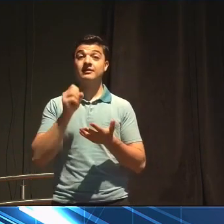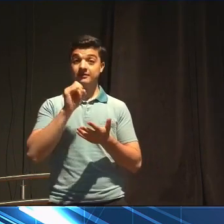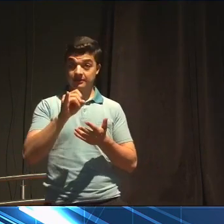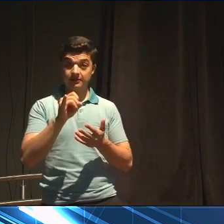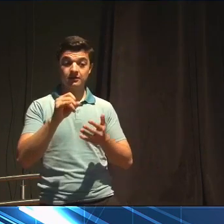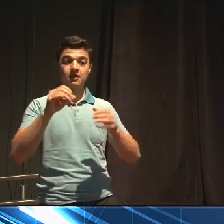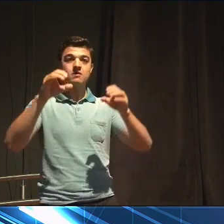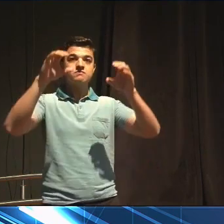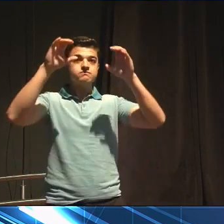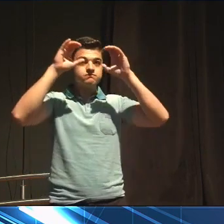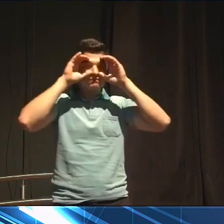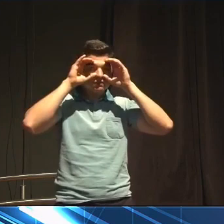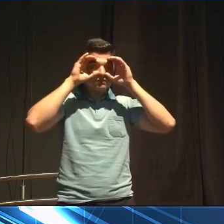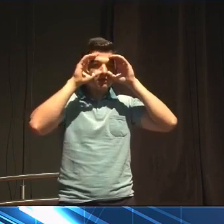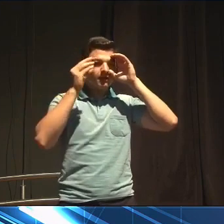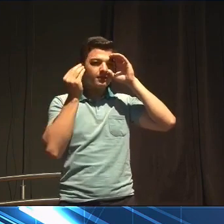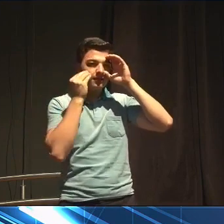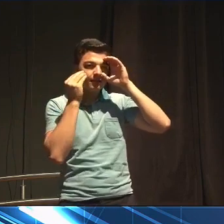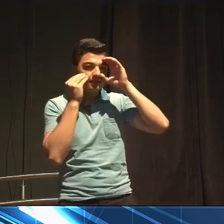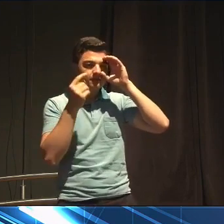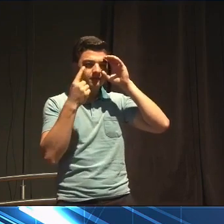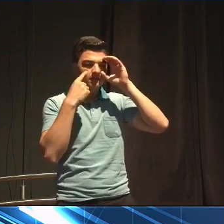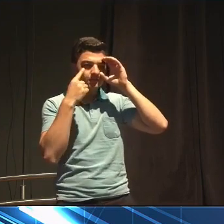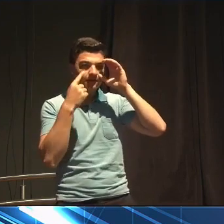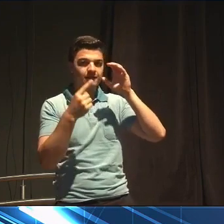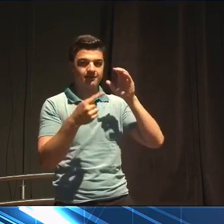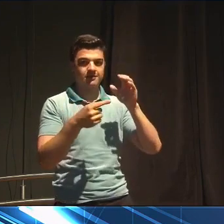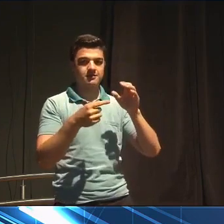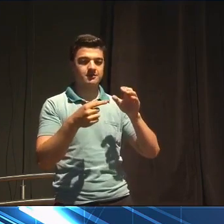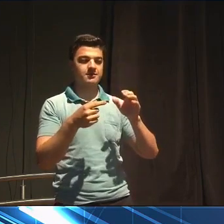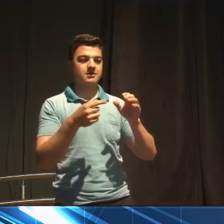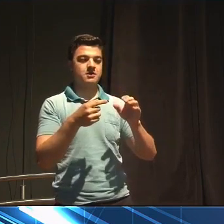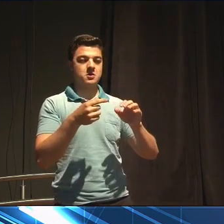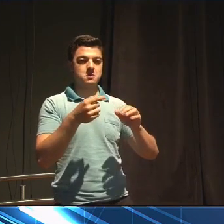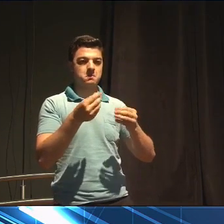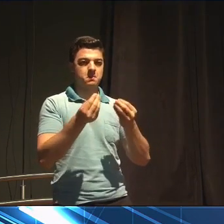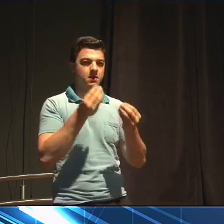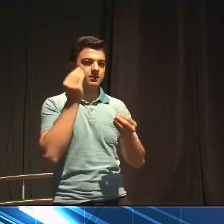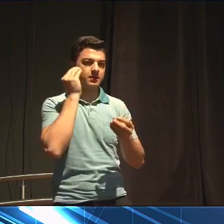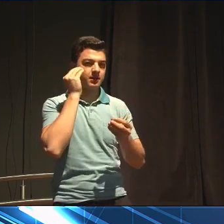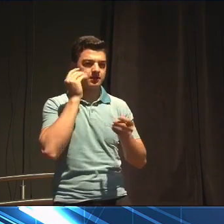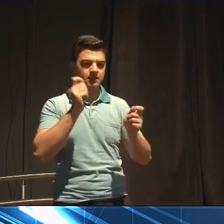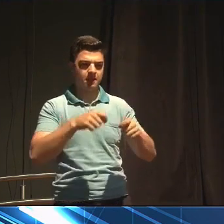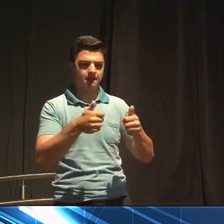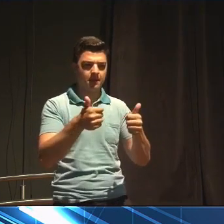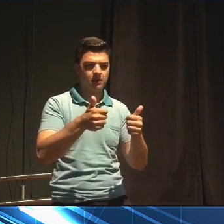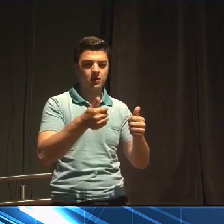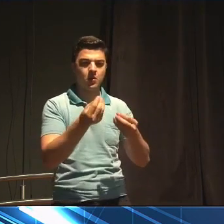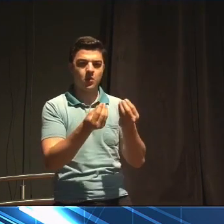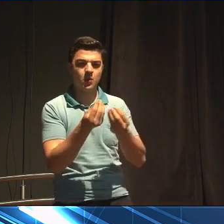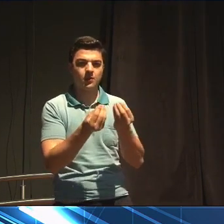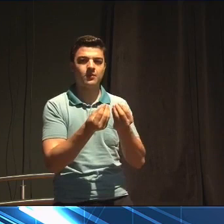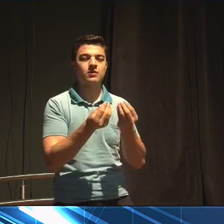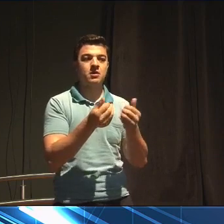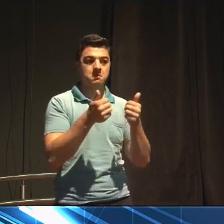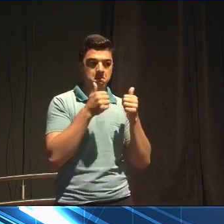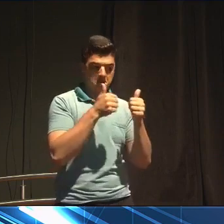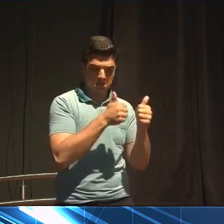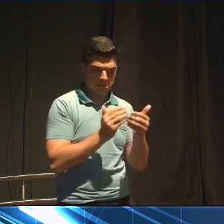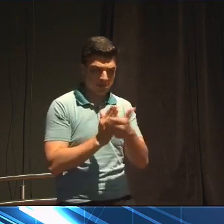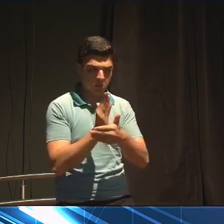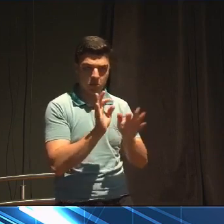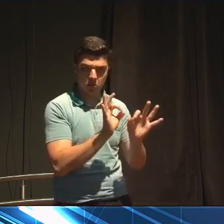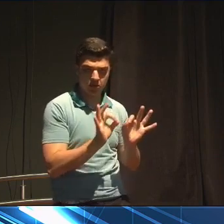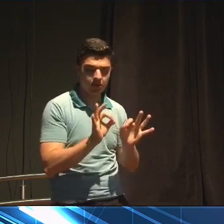rápido, até que você entenda: "Tá bom, esse aqui é o melhor design, é a forma que as pessoas estão entendendo melhor", aí constrói o protótipo físico e passa a fazer